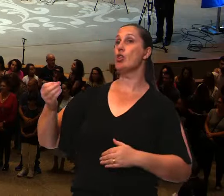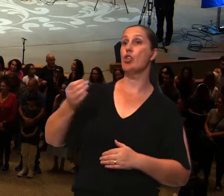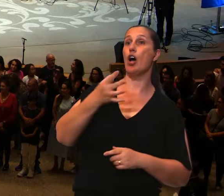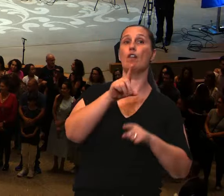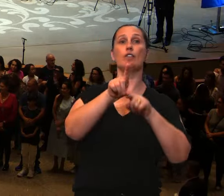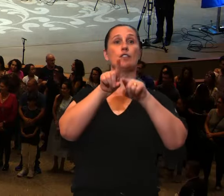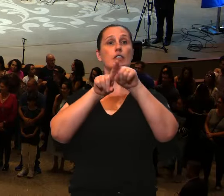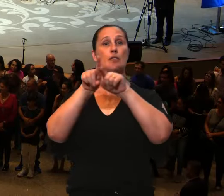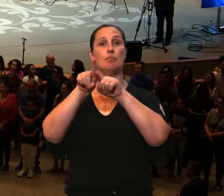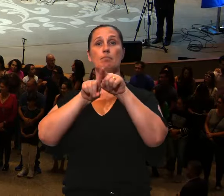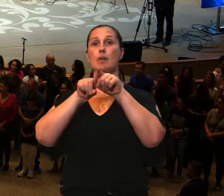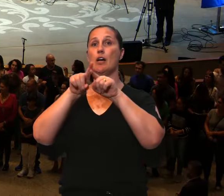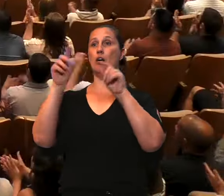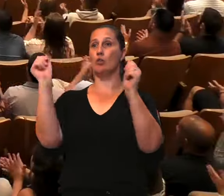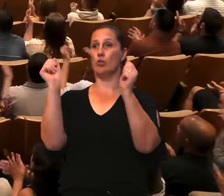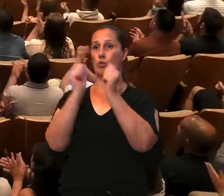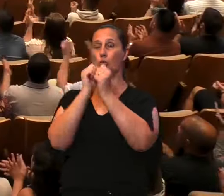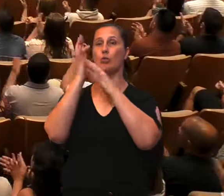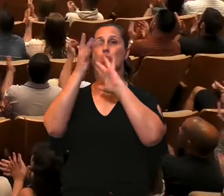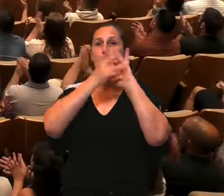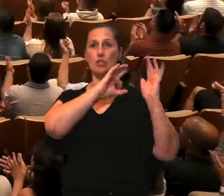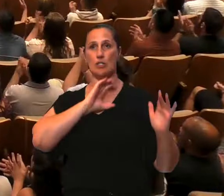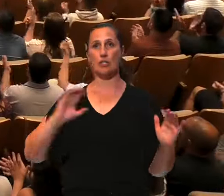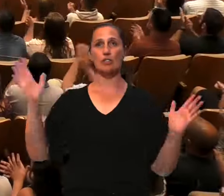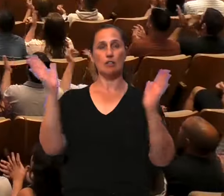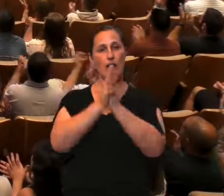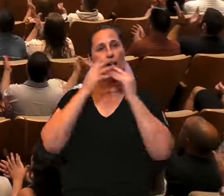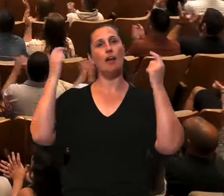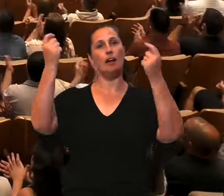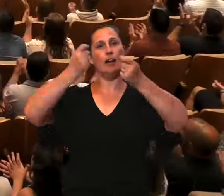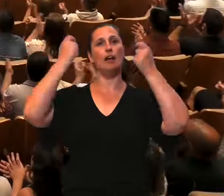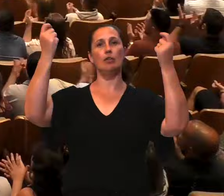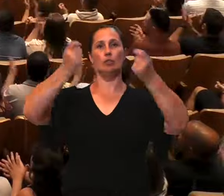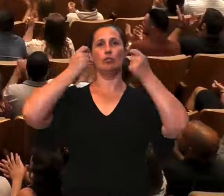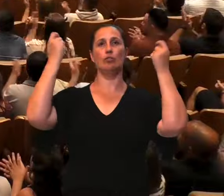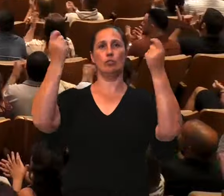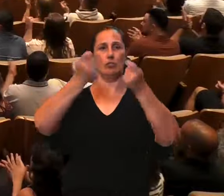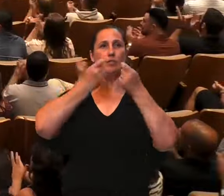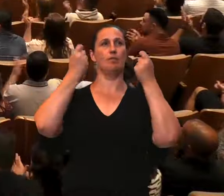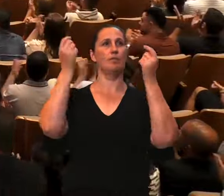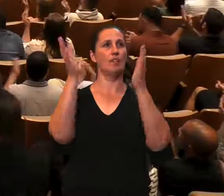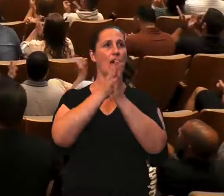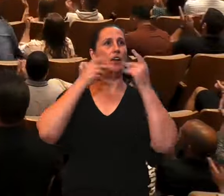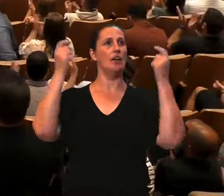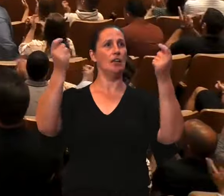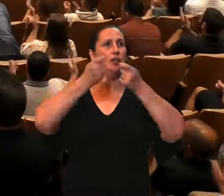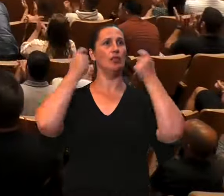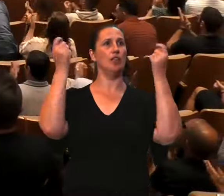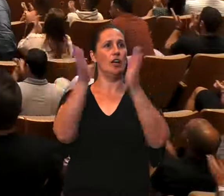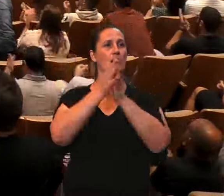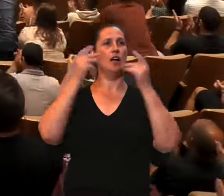irmãos em Cristo Jesus aleluia aleluia